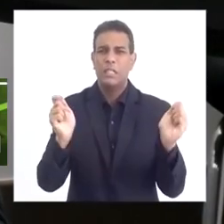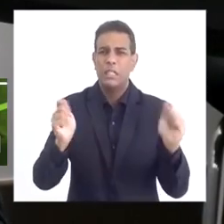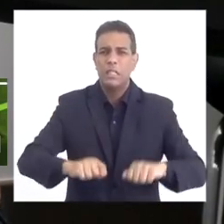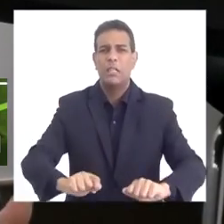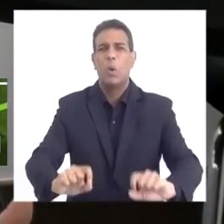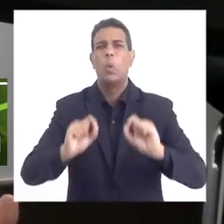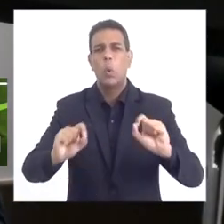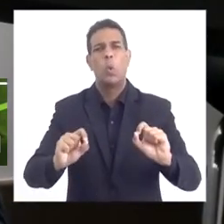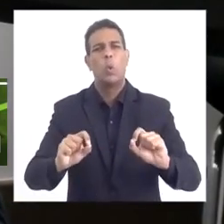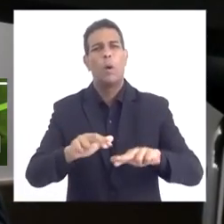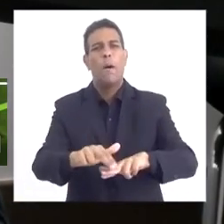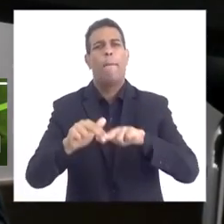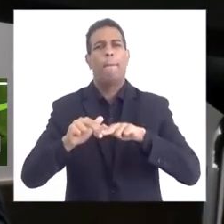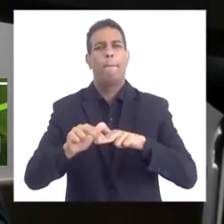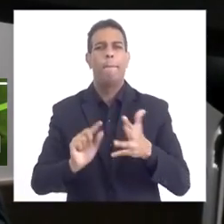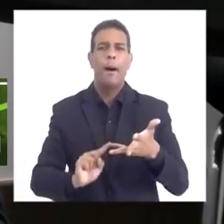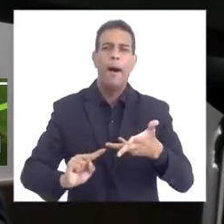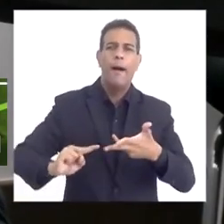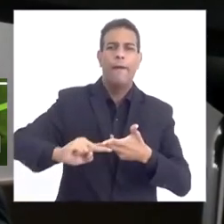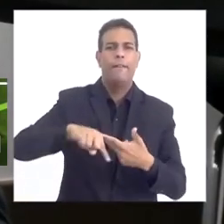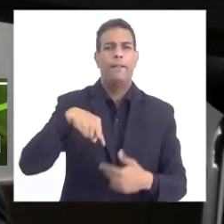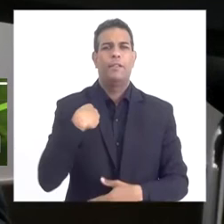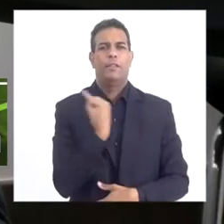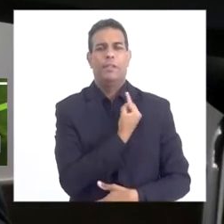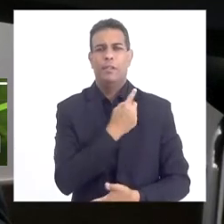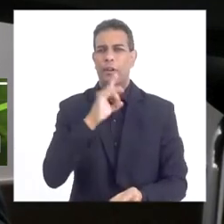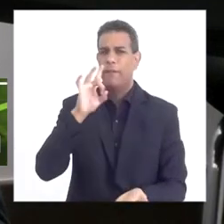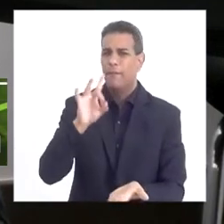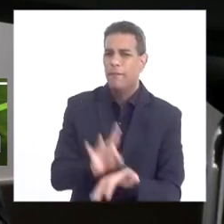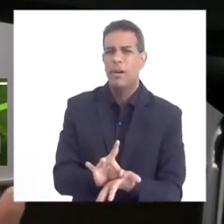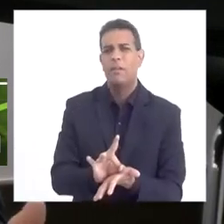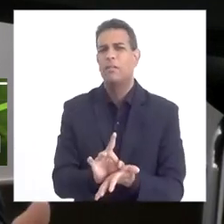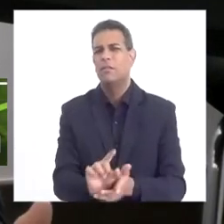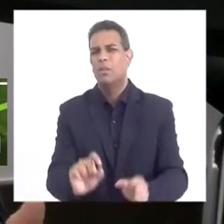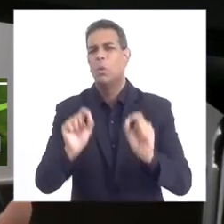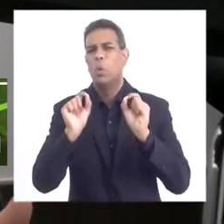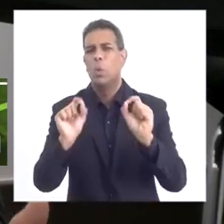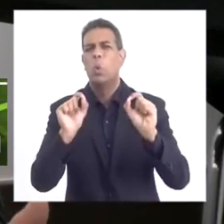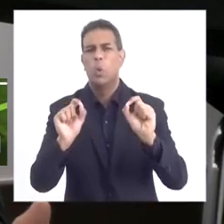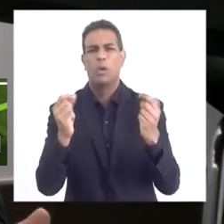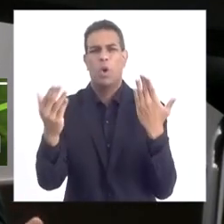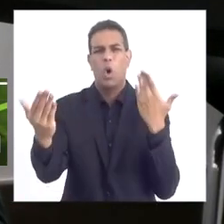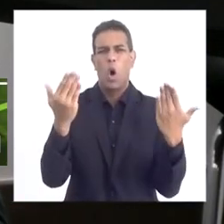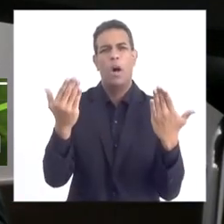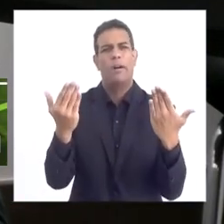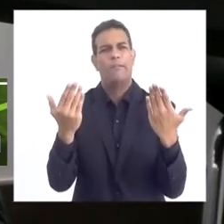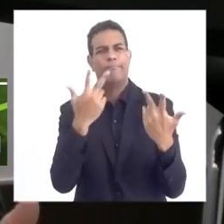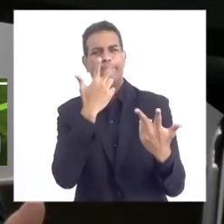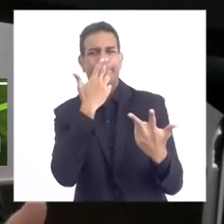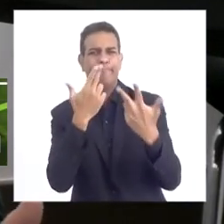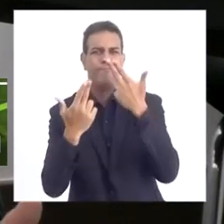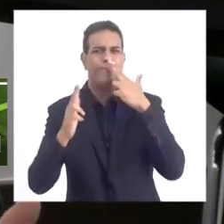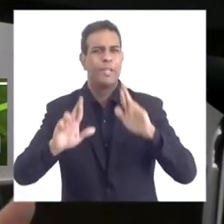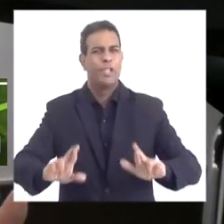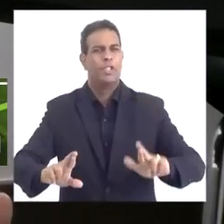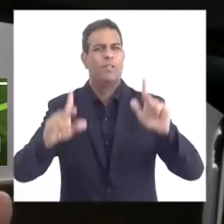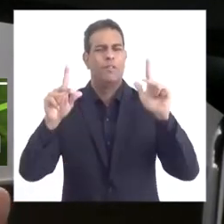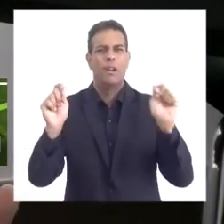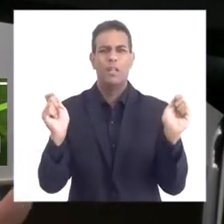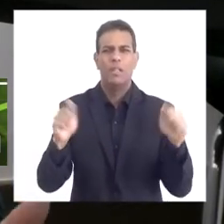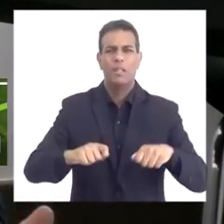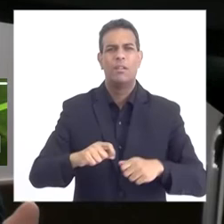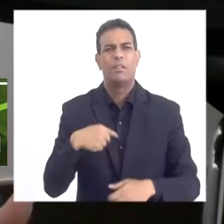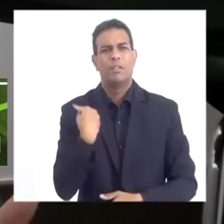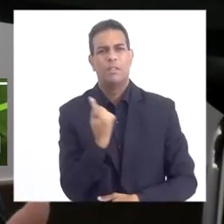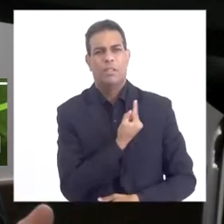derivadas desses índices oficiais. E esses índices oficiais são absolutamente fora de propósito.